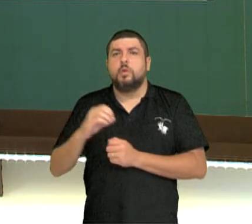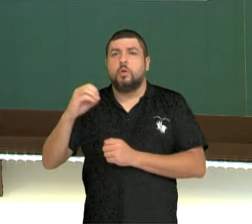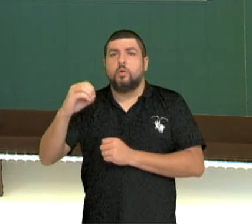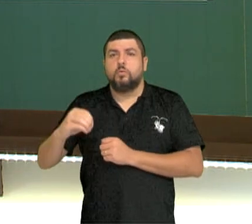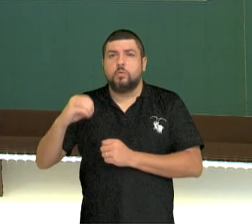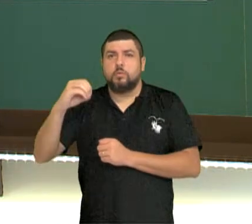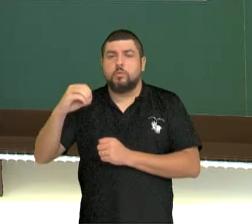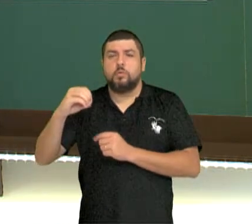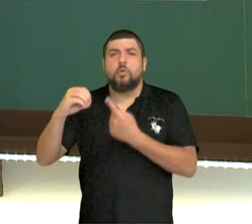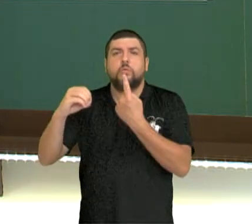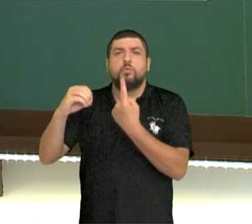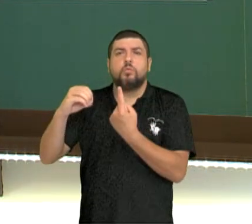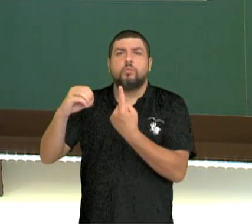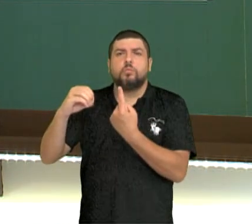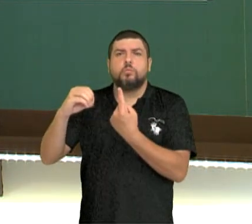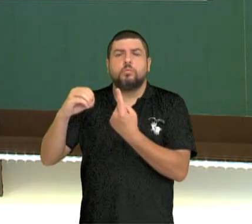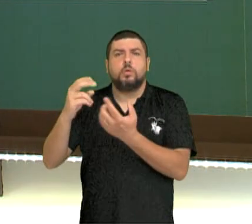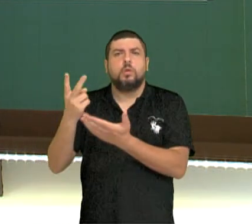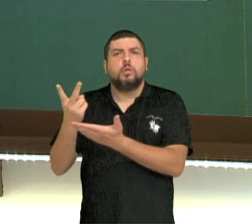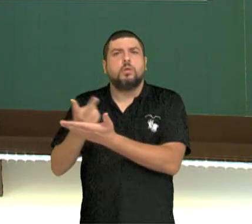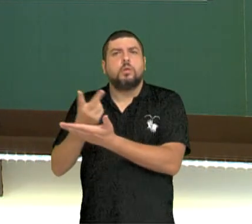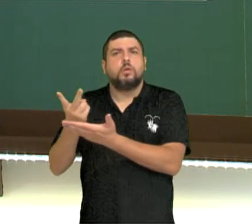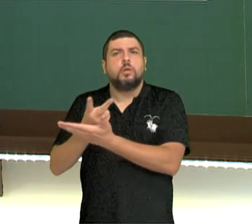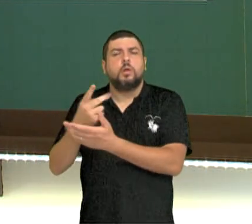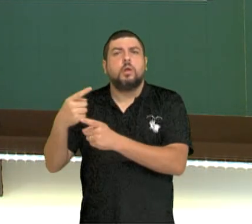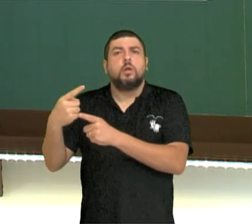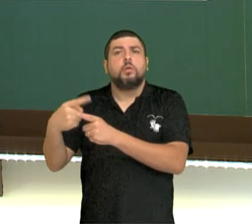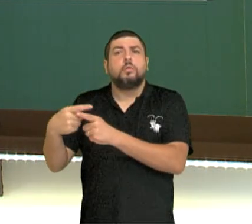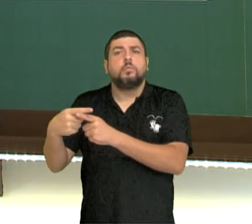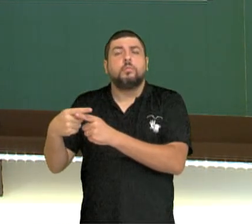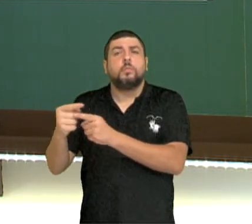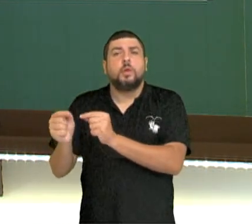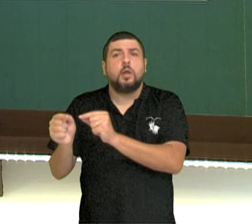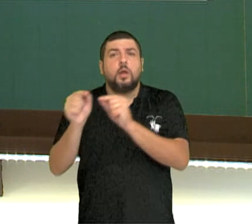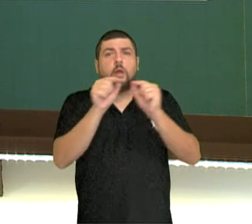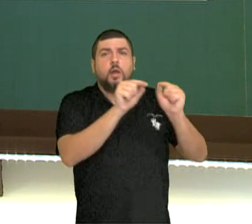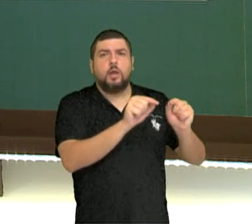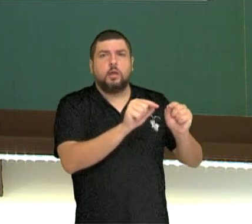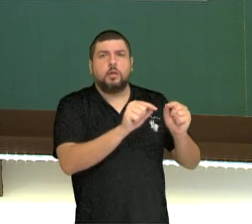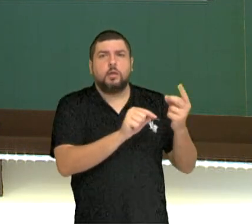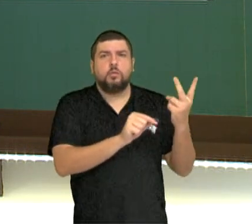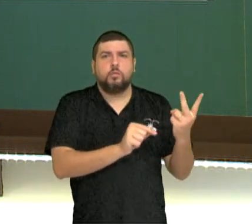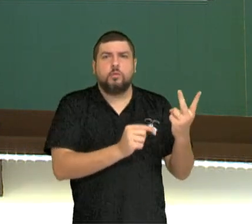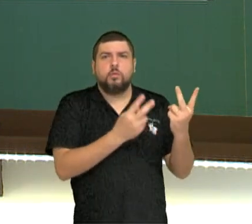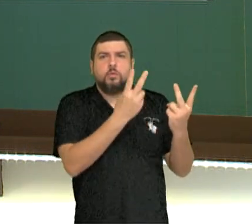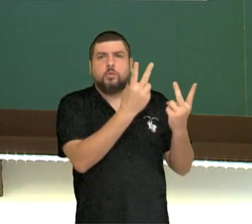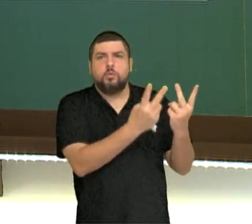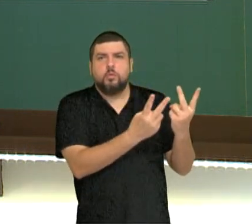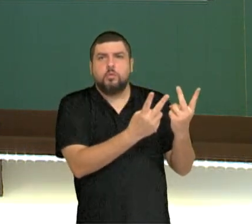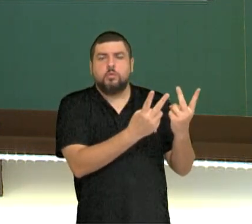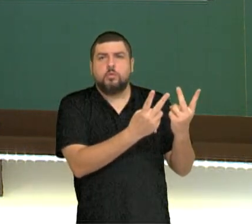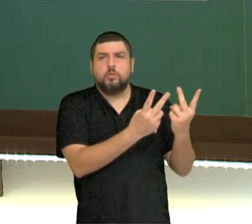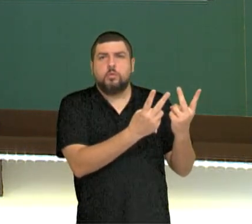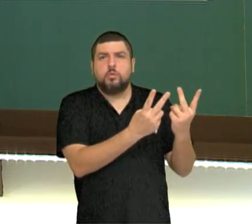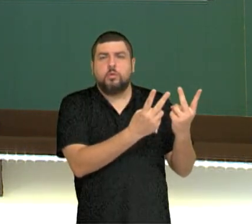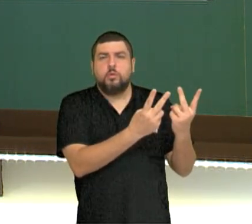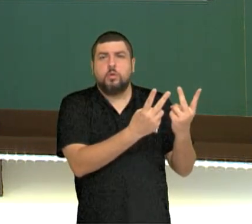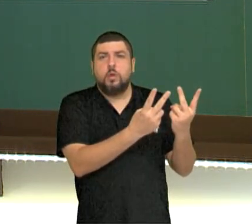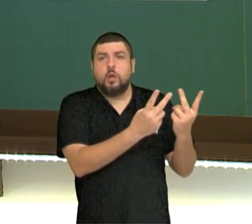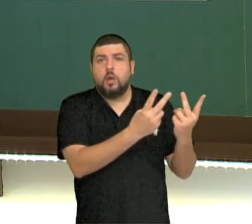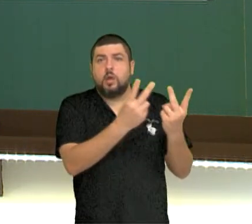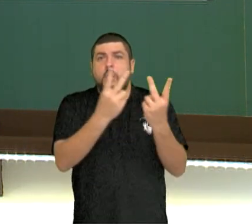oxigênio. Errado, né? Porque aqui nos reagentes nós temos 2 átomos de oxigênio. Ou seja,